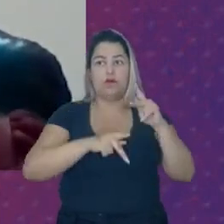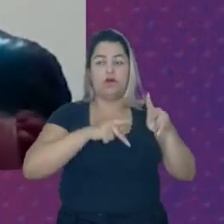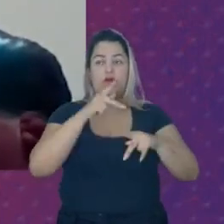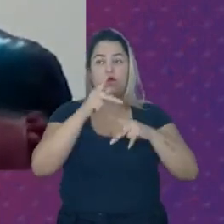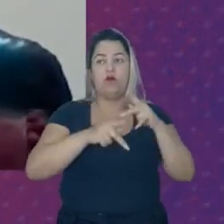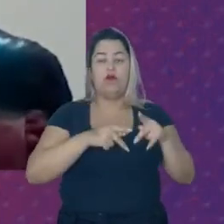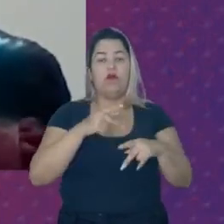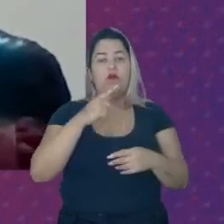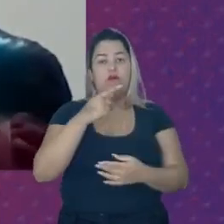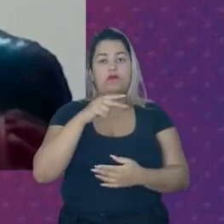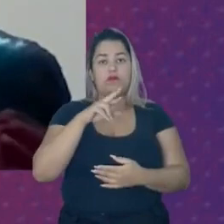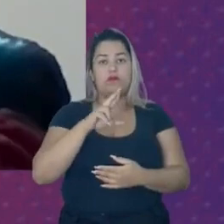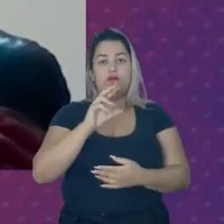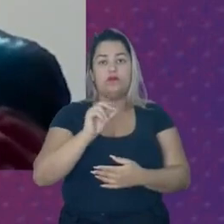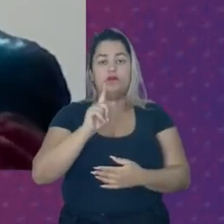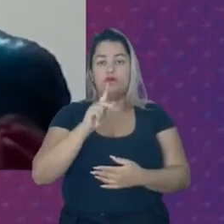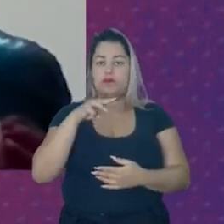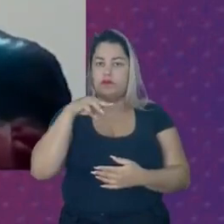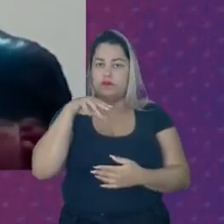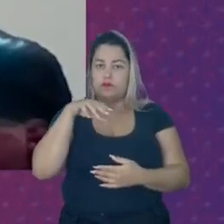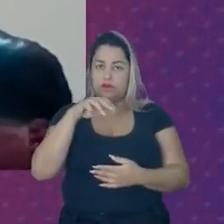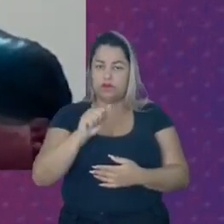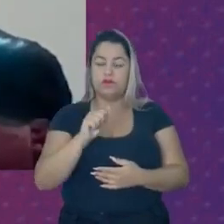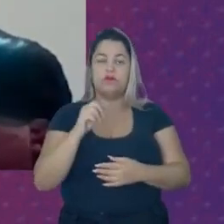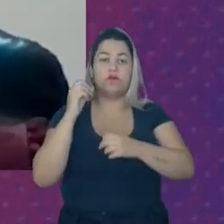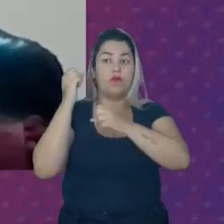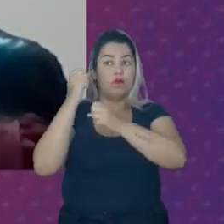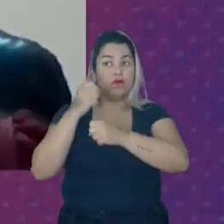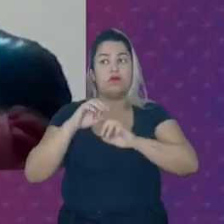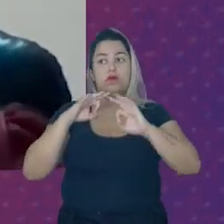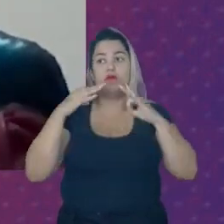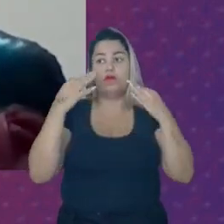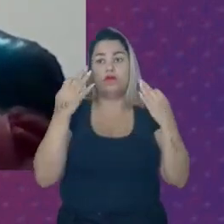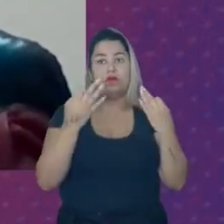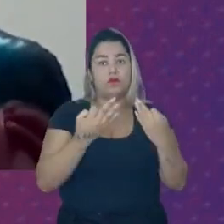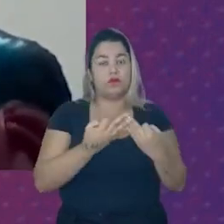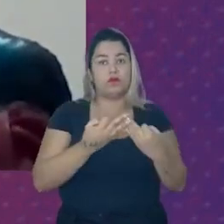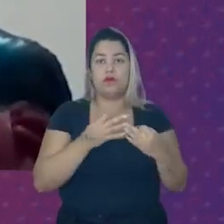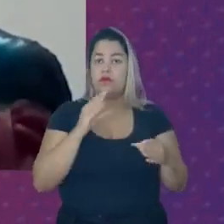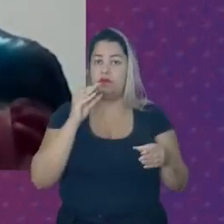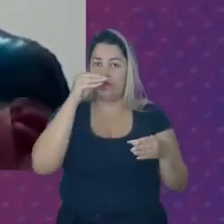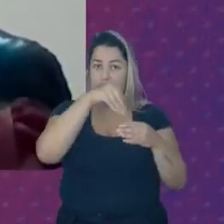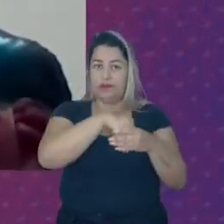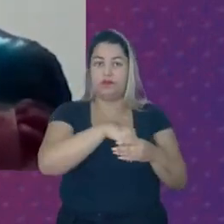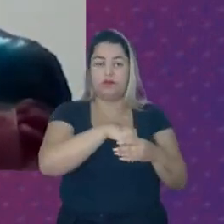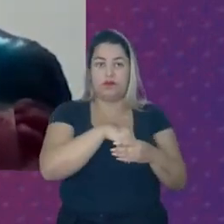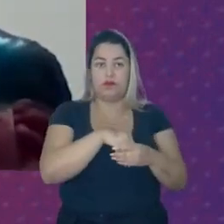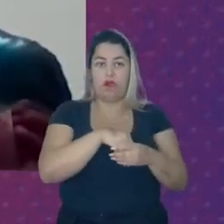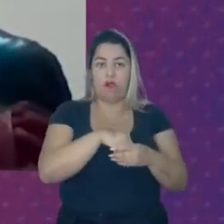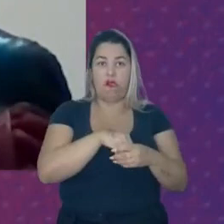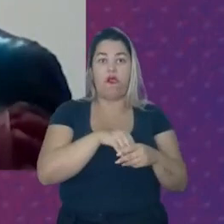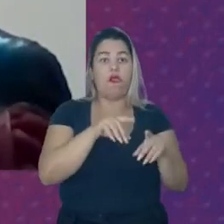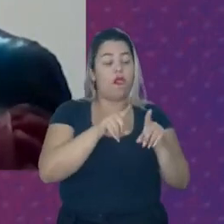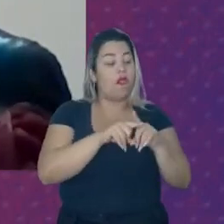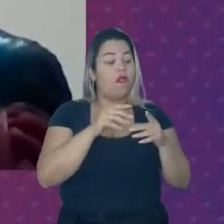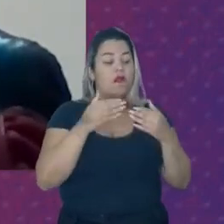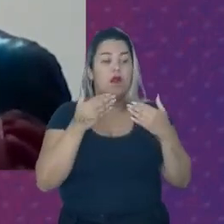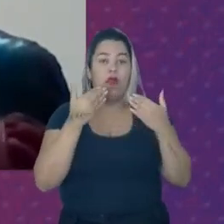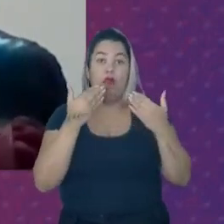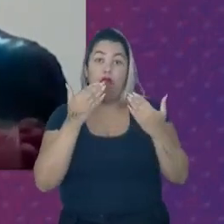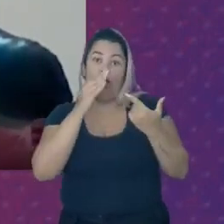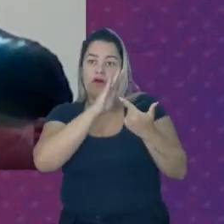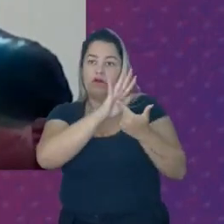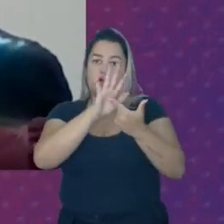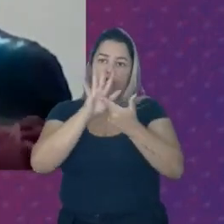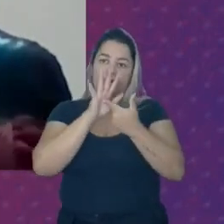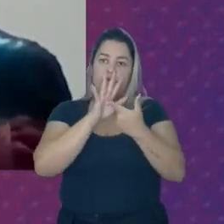O programa Bolsa Família, ele se relaciona com vários outros programas. Dentro dessas condicionalidades que são apresentadas, a gente já